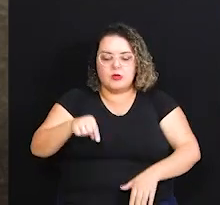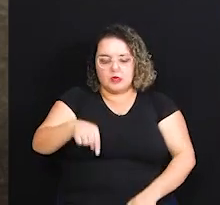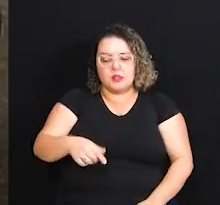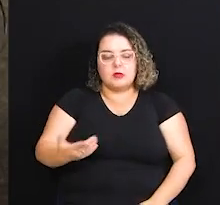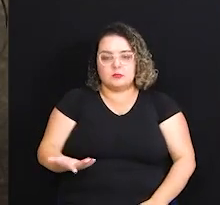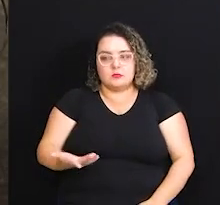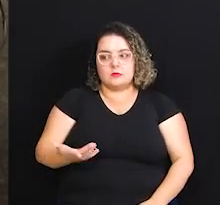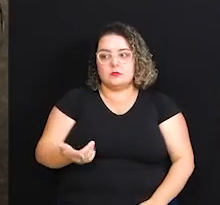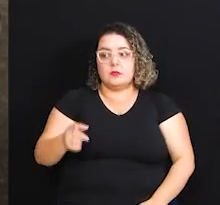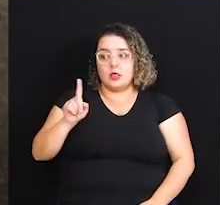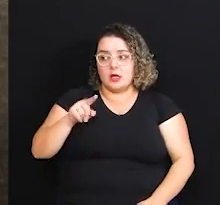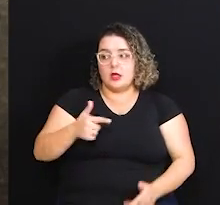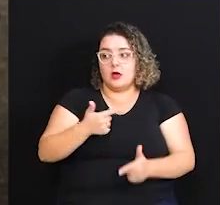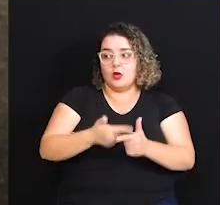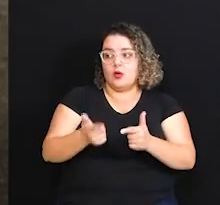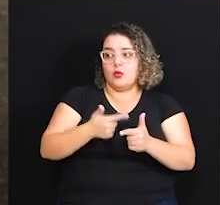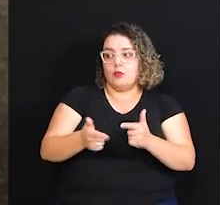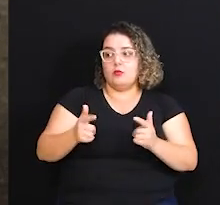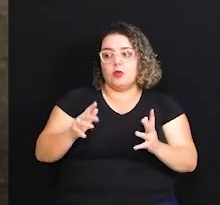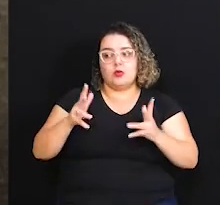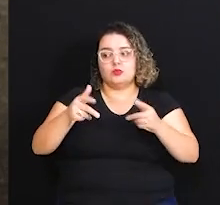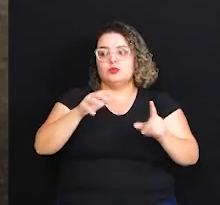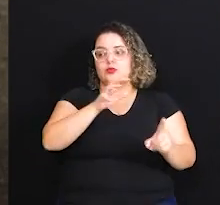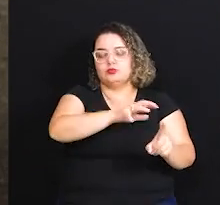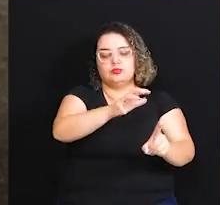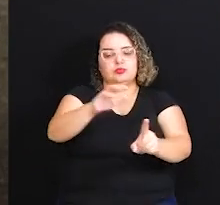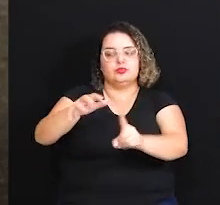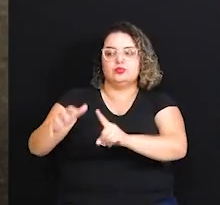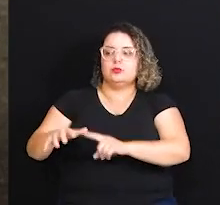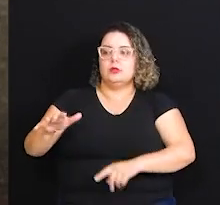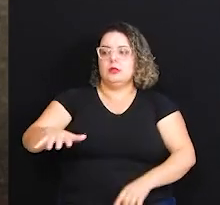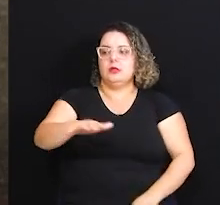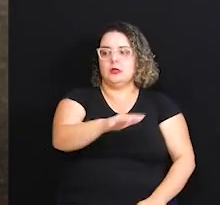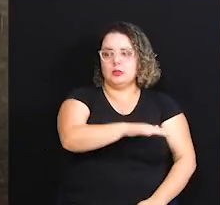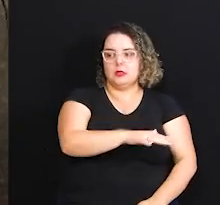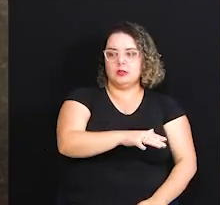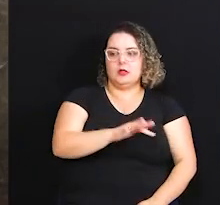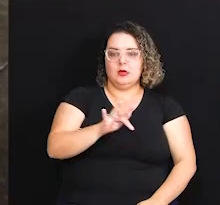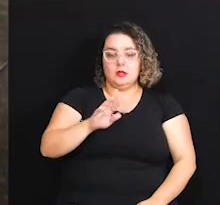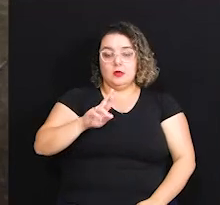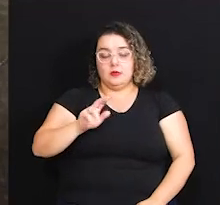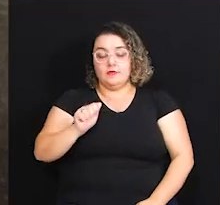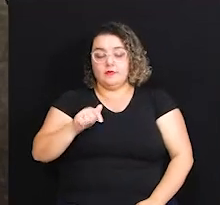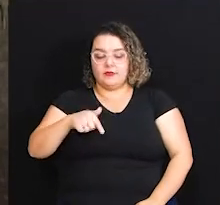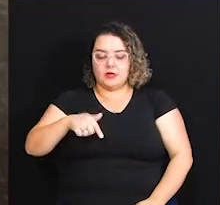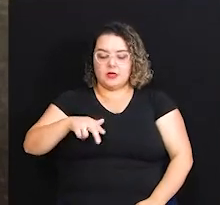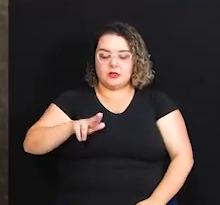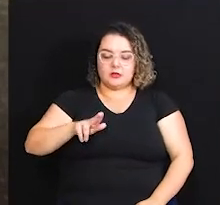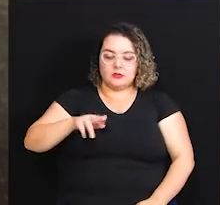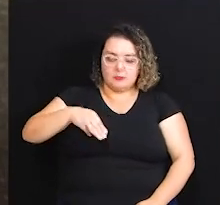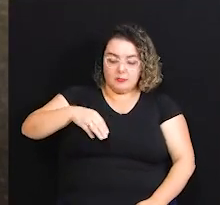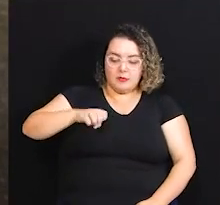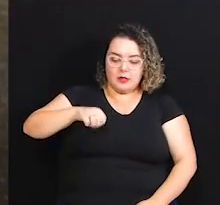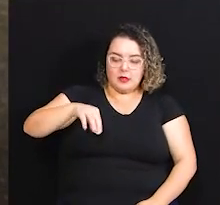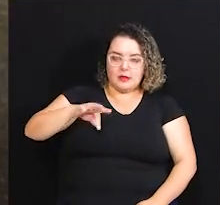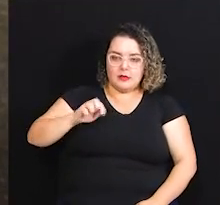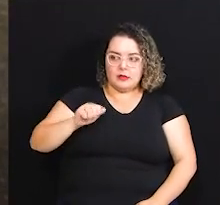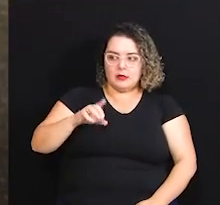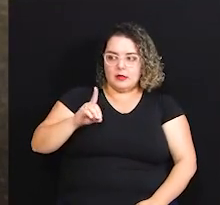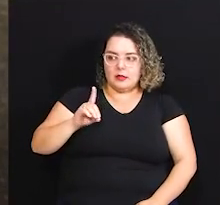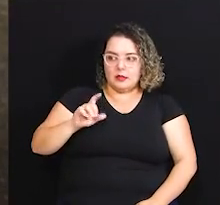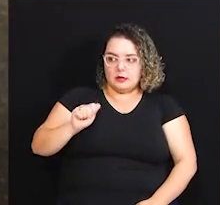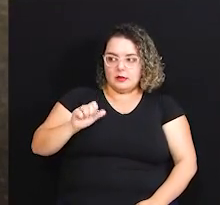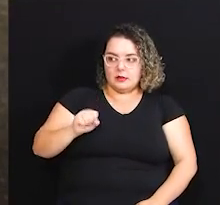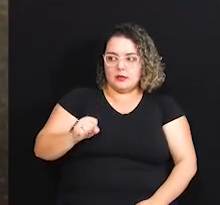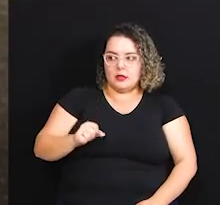Mas isso é um problema que afeta todas as áreas que são fragmentadas. O ideal seria realmente fazer corredores